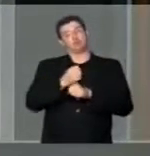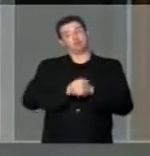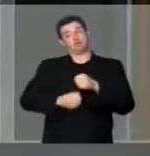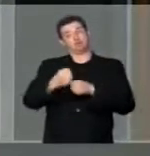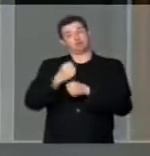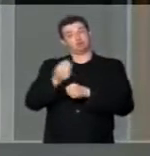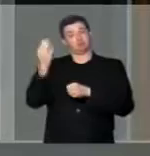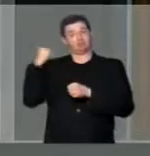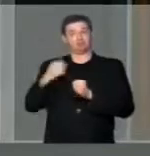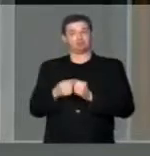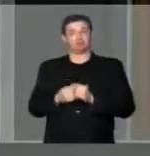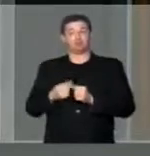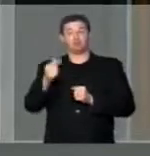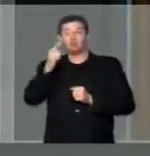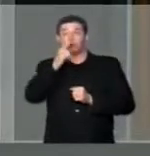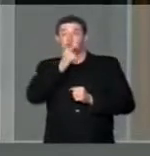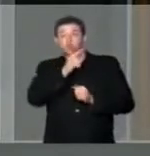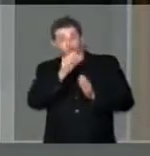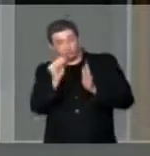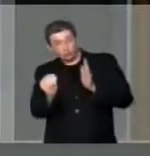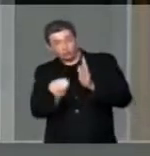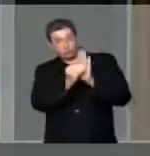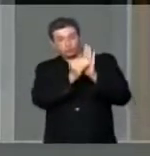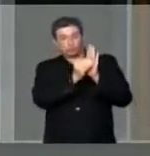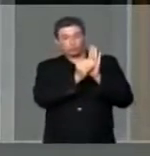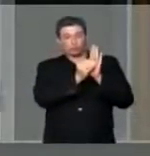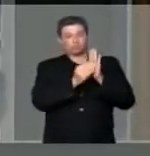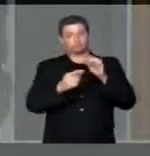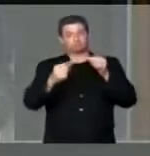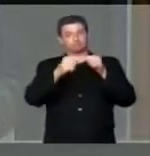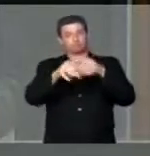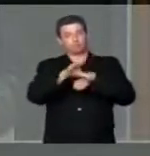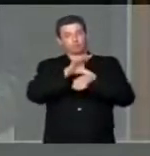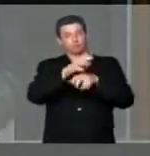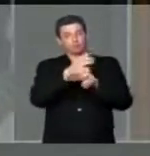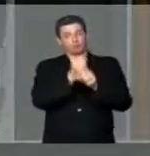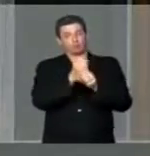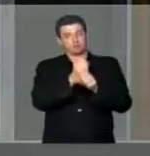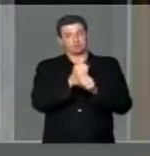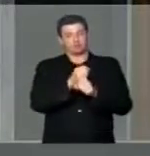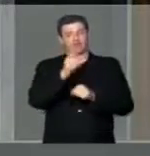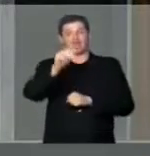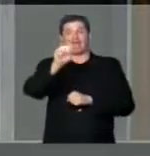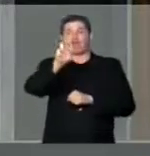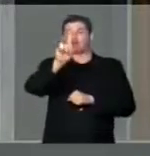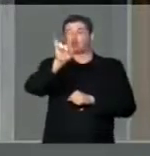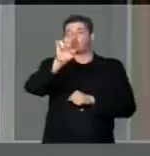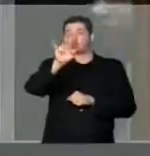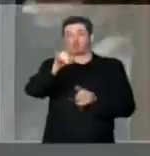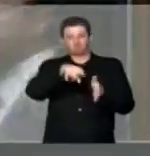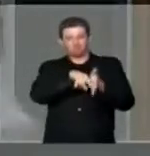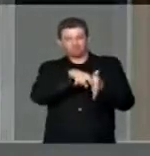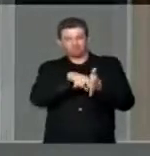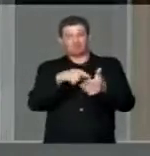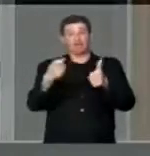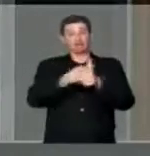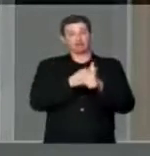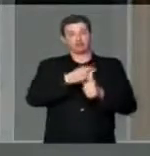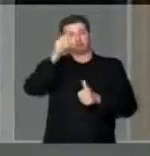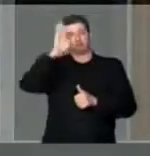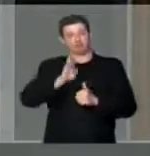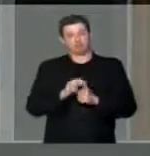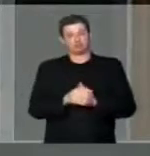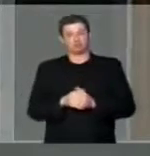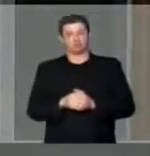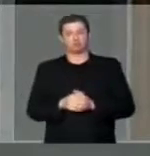passado, que foi conseguimos introduzir uma questão constitucional no orçamento, que é a auditoria da dívida pública brasileira, que